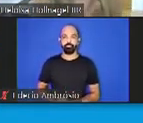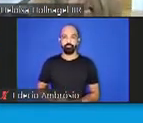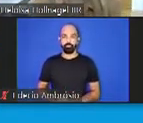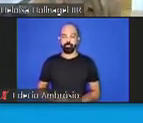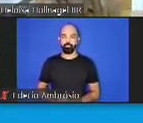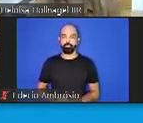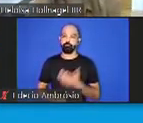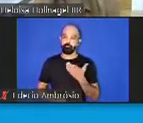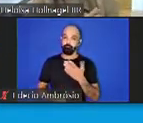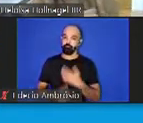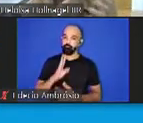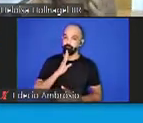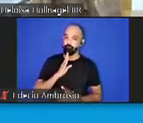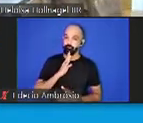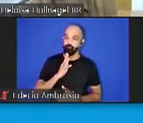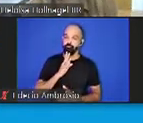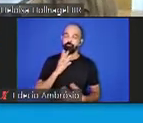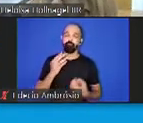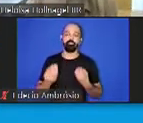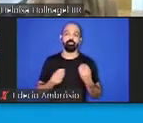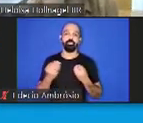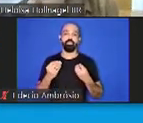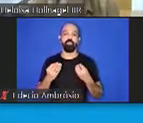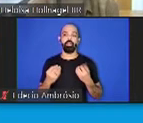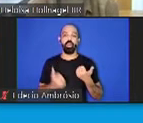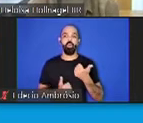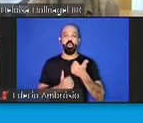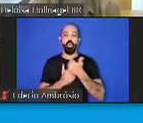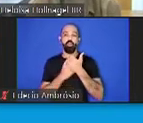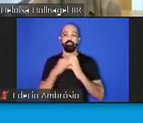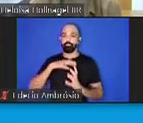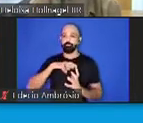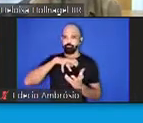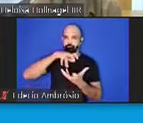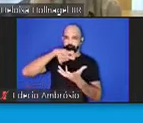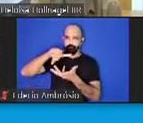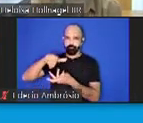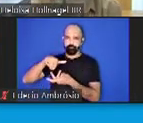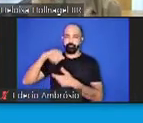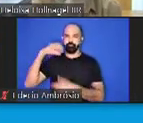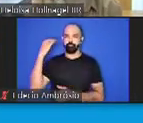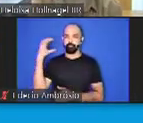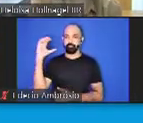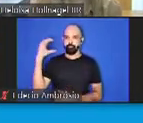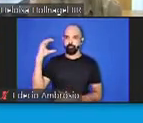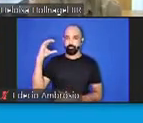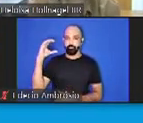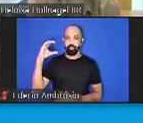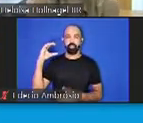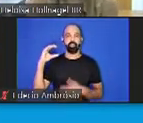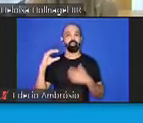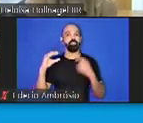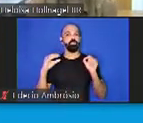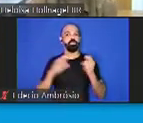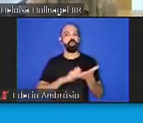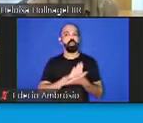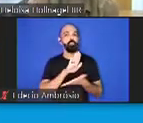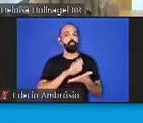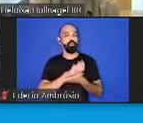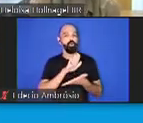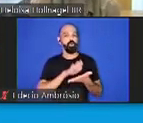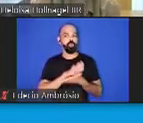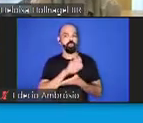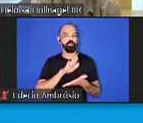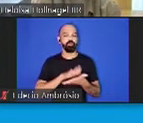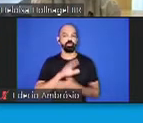noção de uma colaboração internacional na ciência e as publicações em coautoria